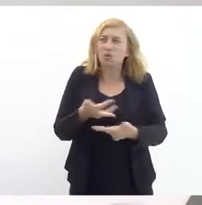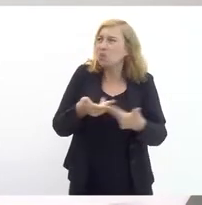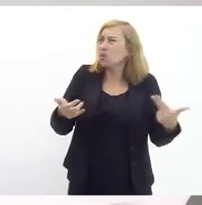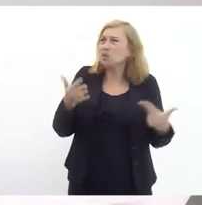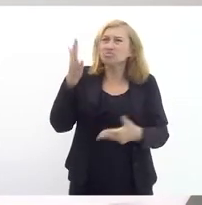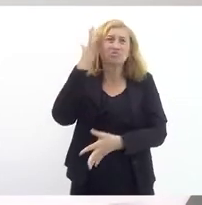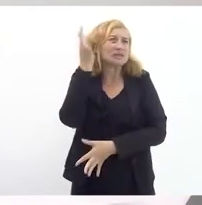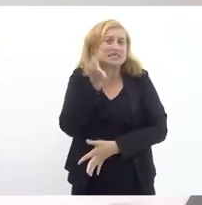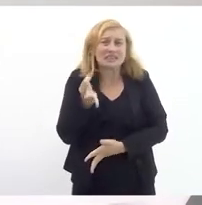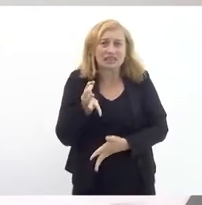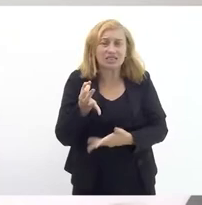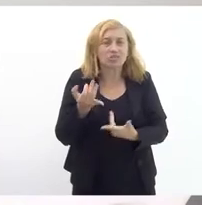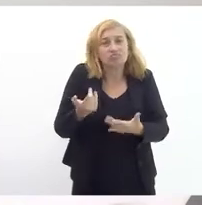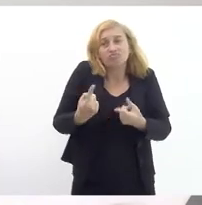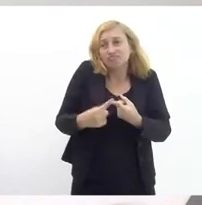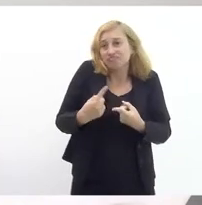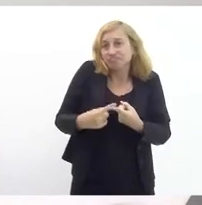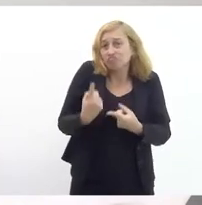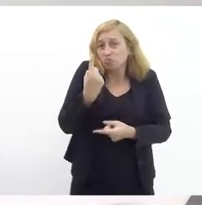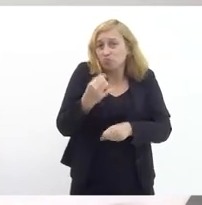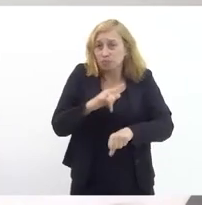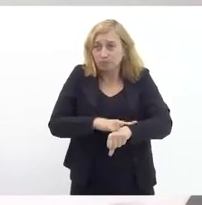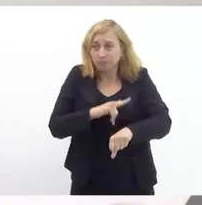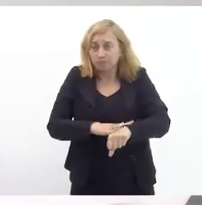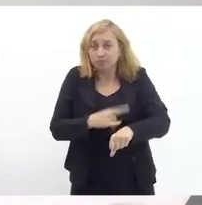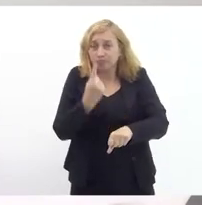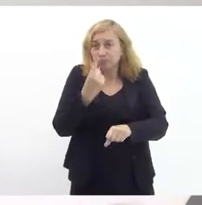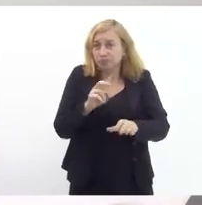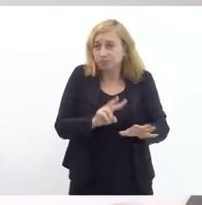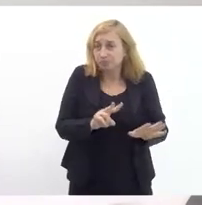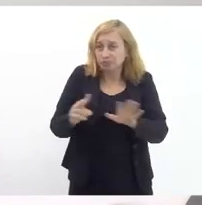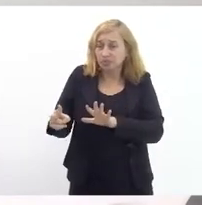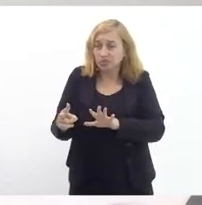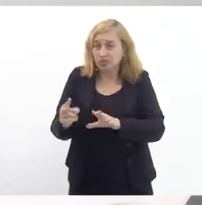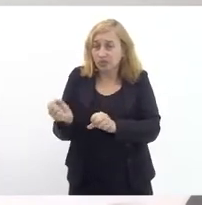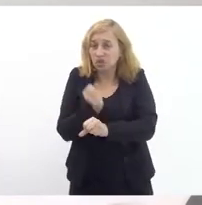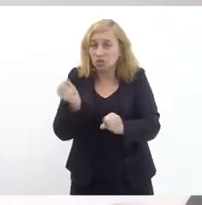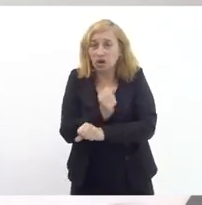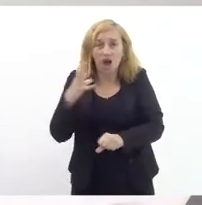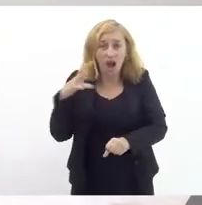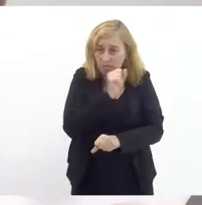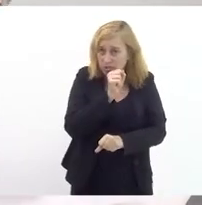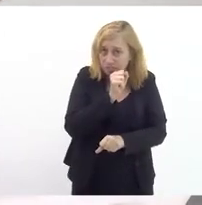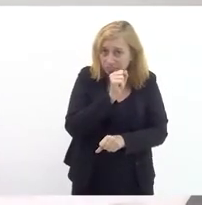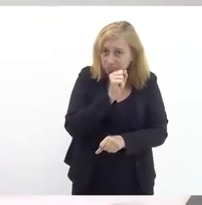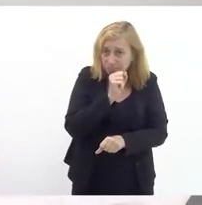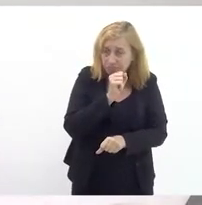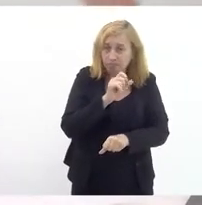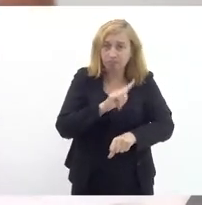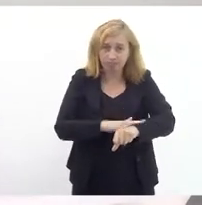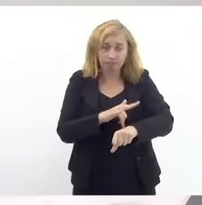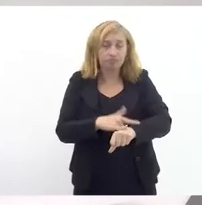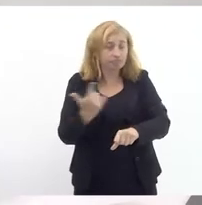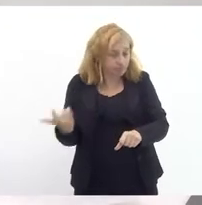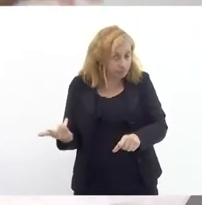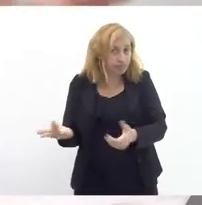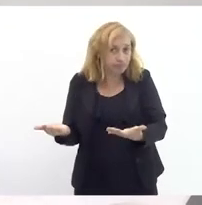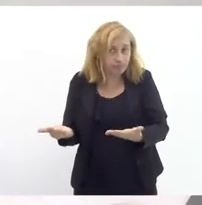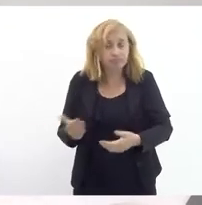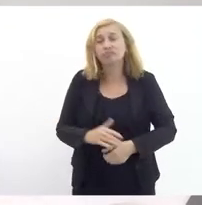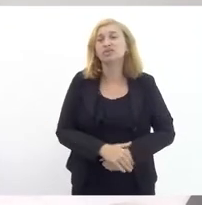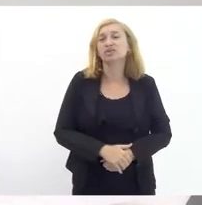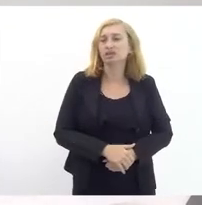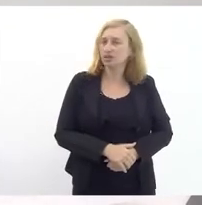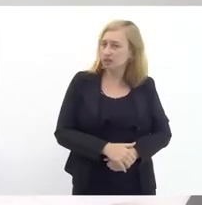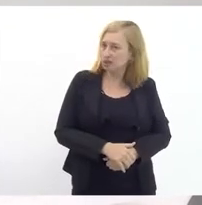para entender, até porque um banheiro em uma semana se constrói. Né? Em um banheiro, em uma semana,